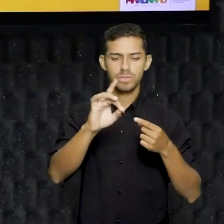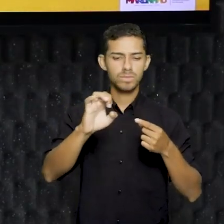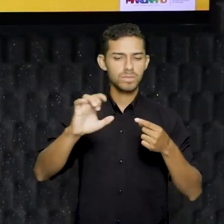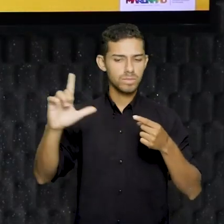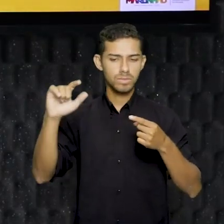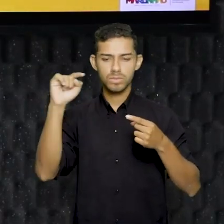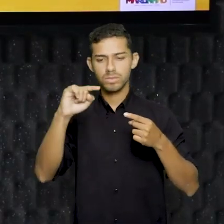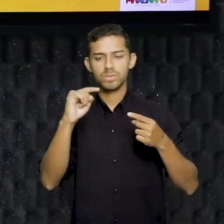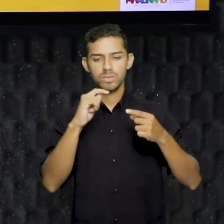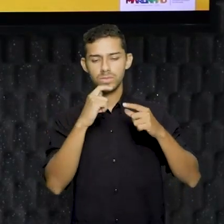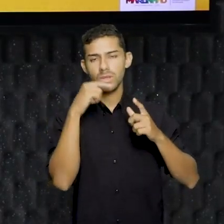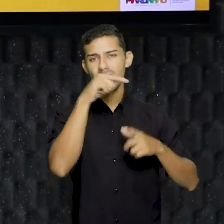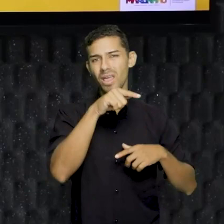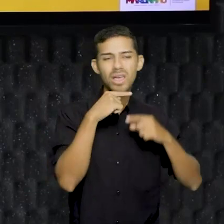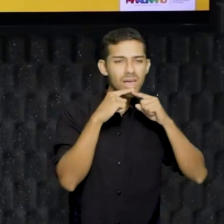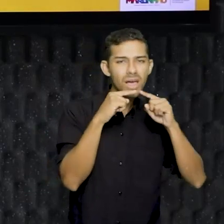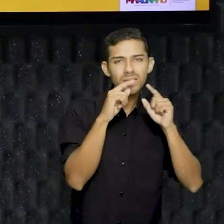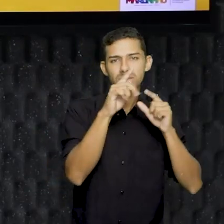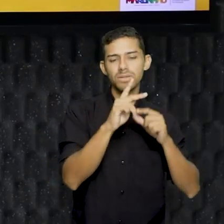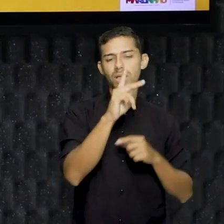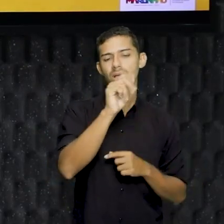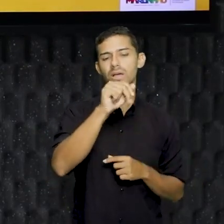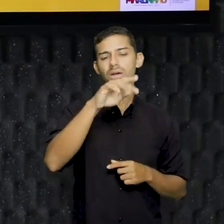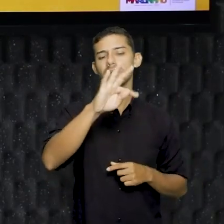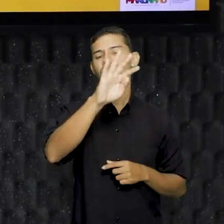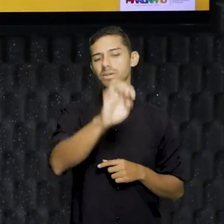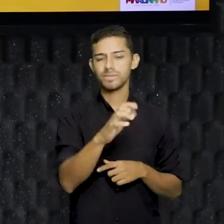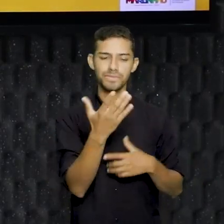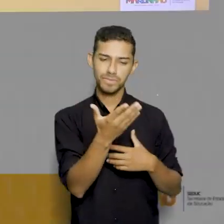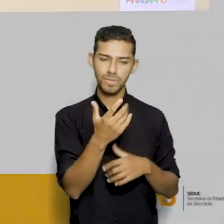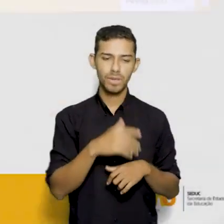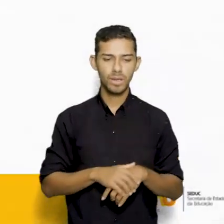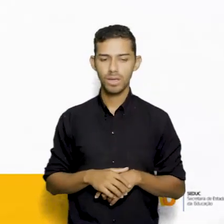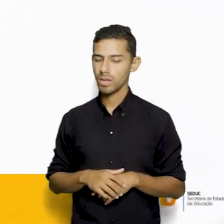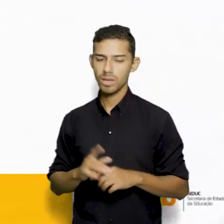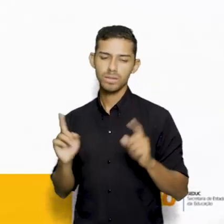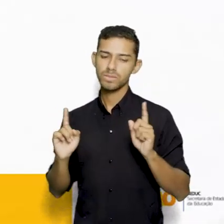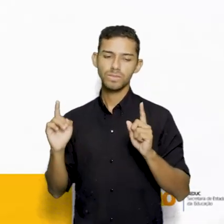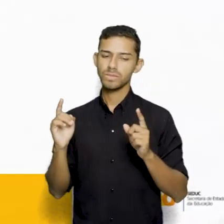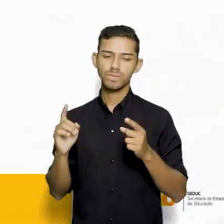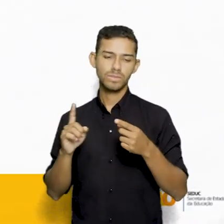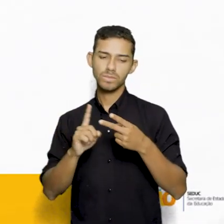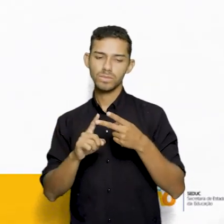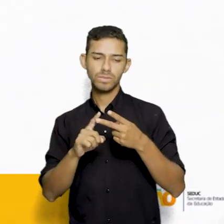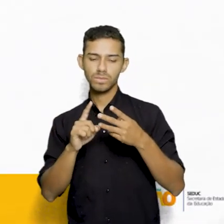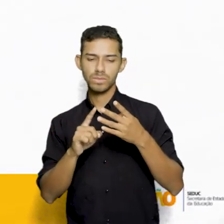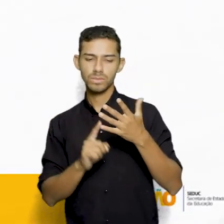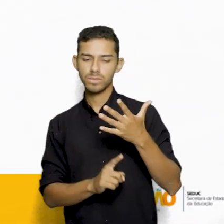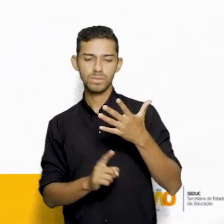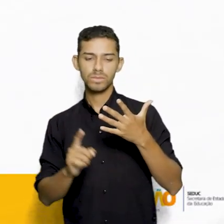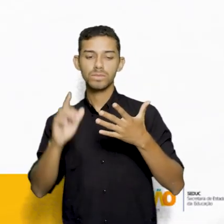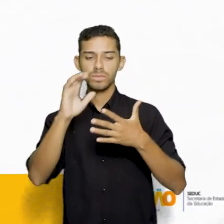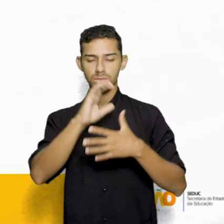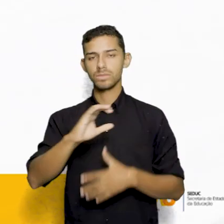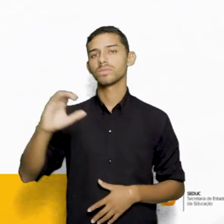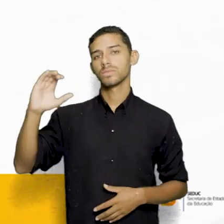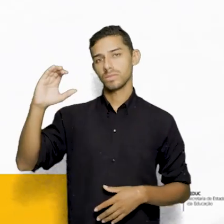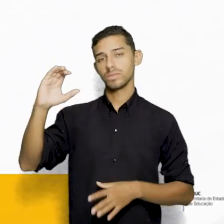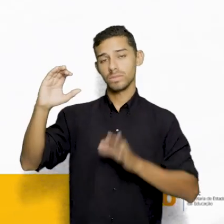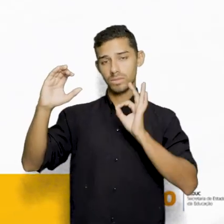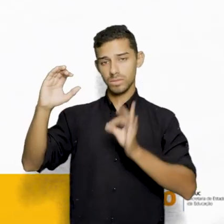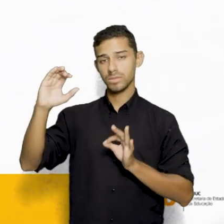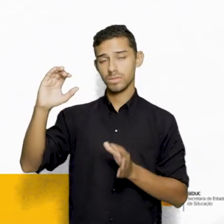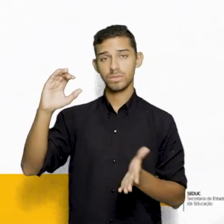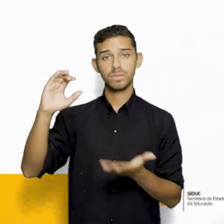criticismo kantiano não é o existencialismo não seria o idealismo ou racionalismo o idealismo que eu falei para